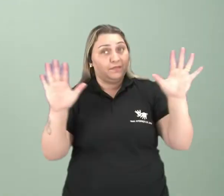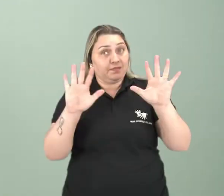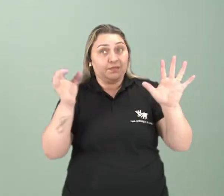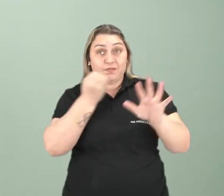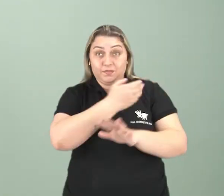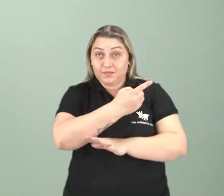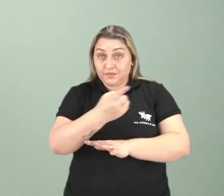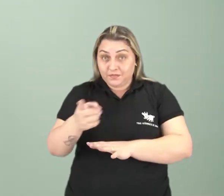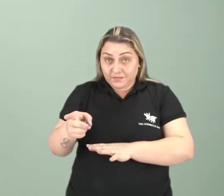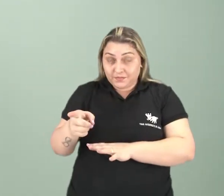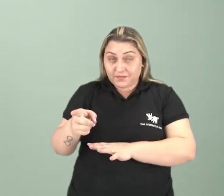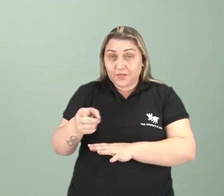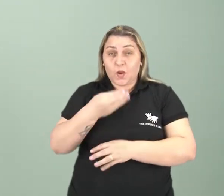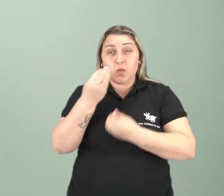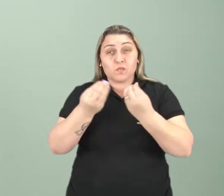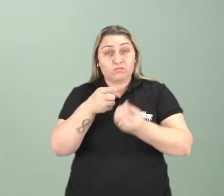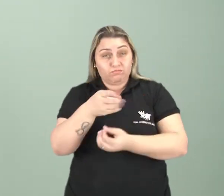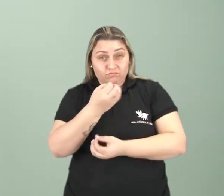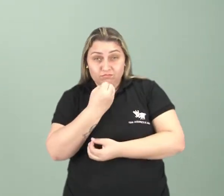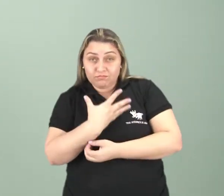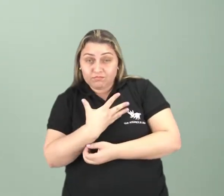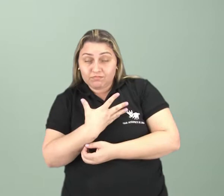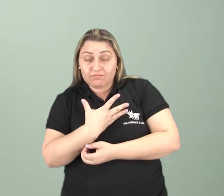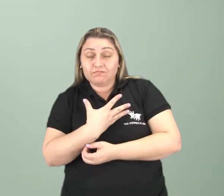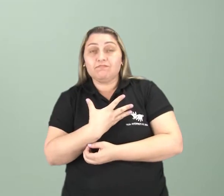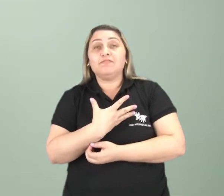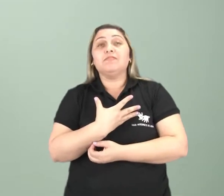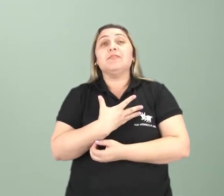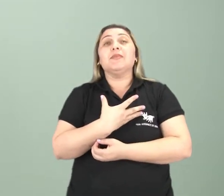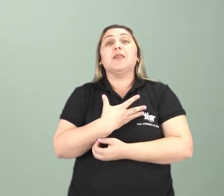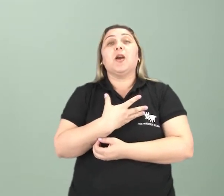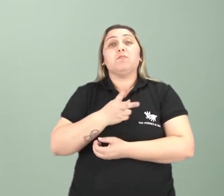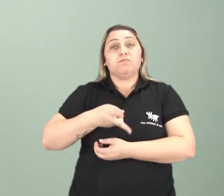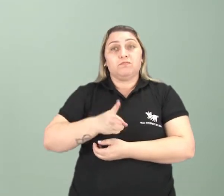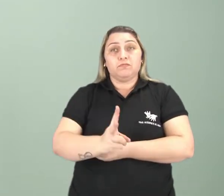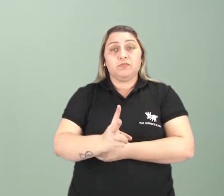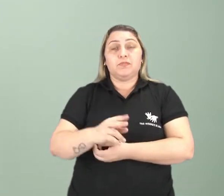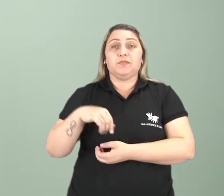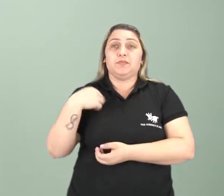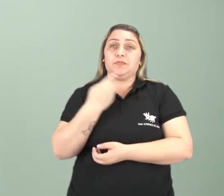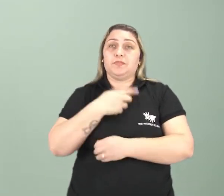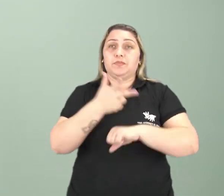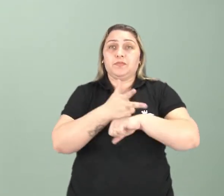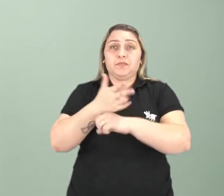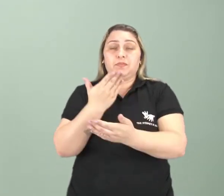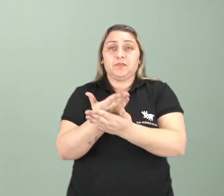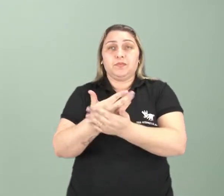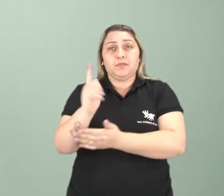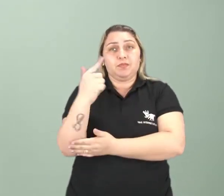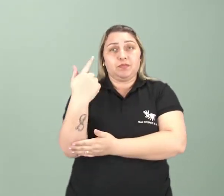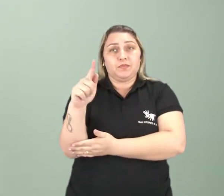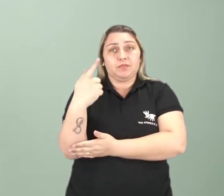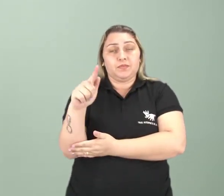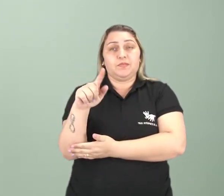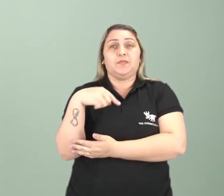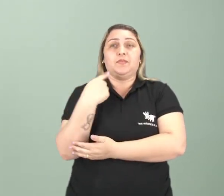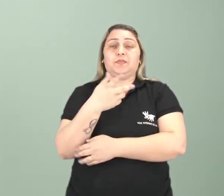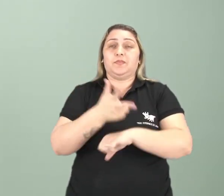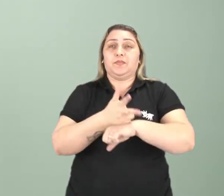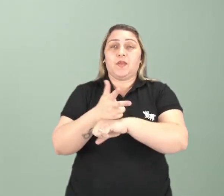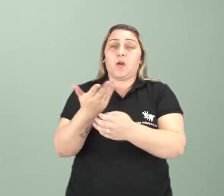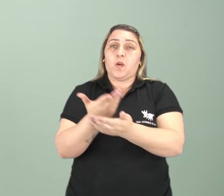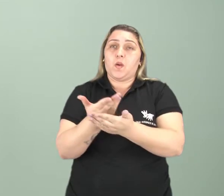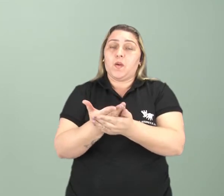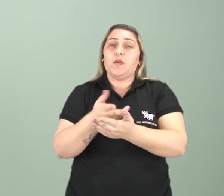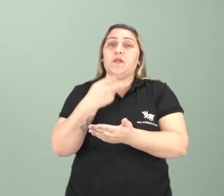Olá pessoal, tudo bom com vocês? Como é que vocês estão? Então, aqui nós vamos dar prosseguimento às nossas videoaulas de geografia. Na nossa videoaula de